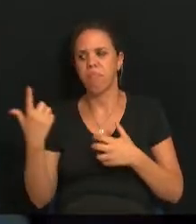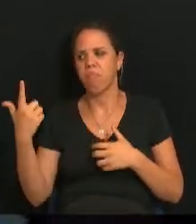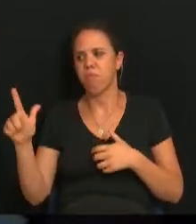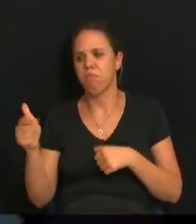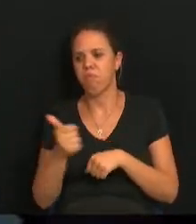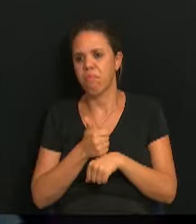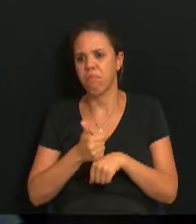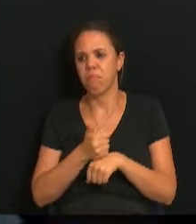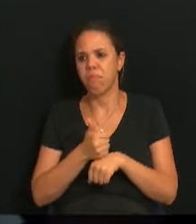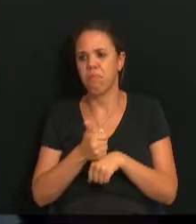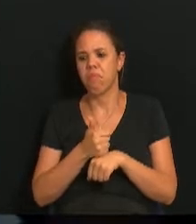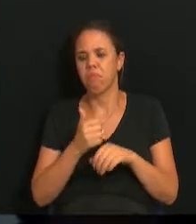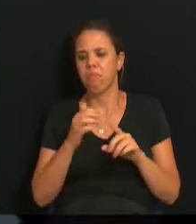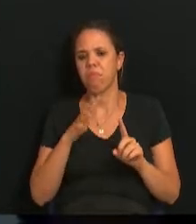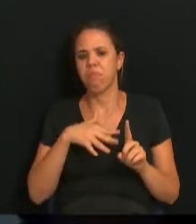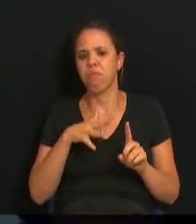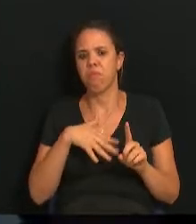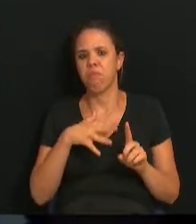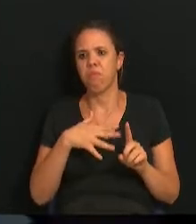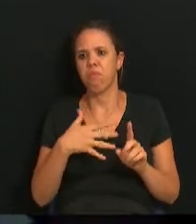profissionais, pelos